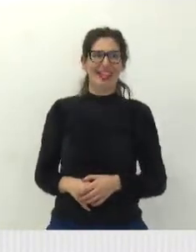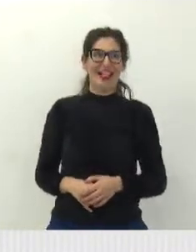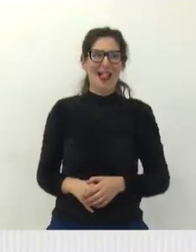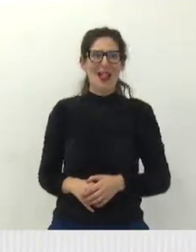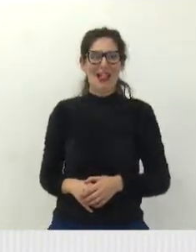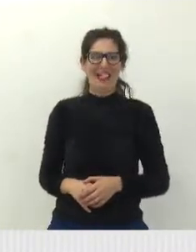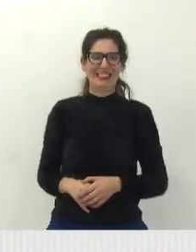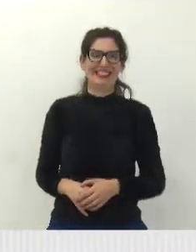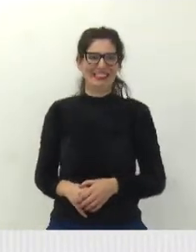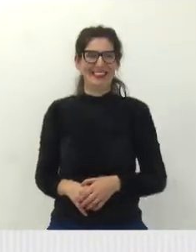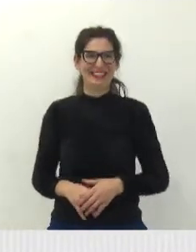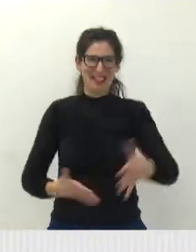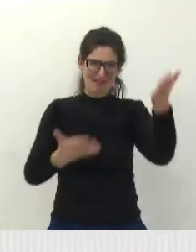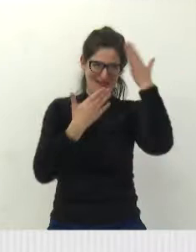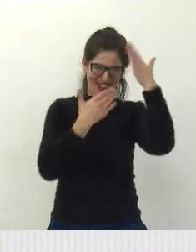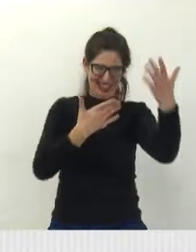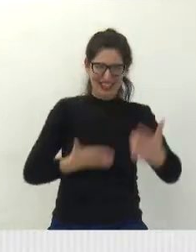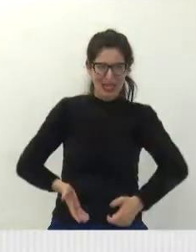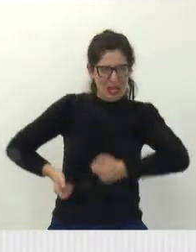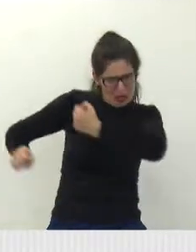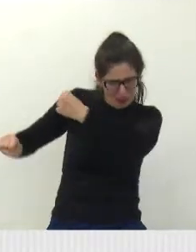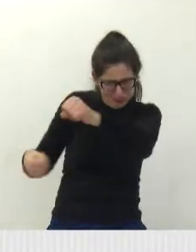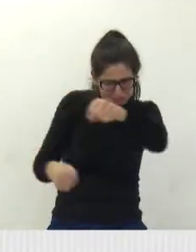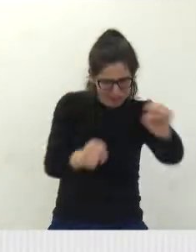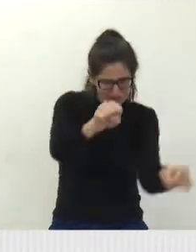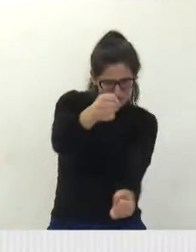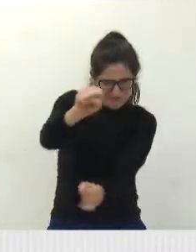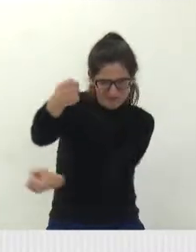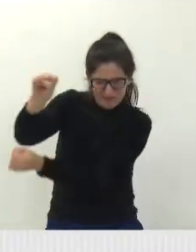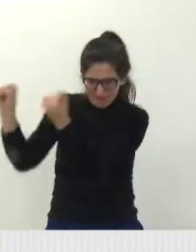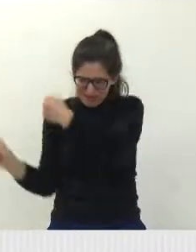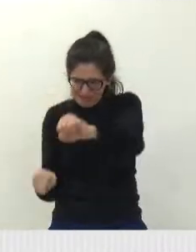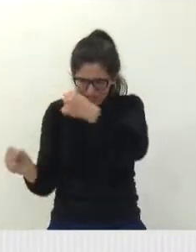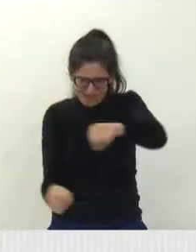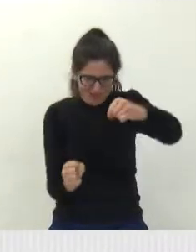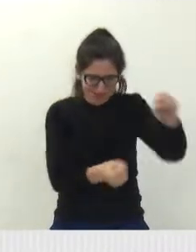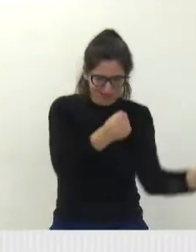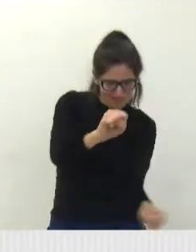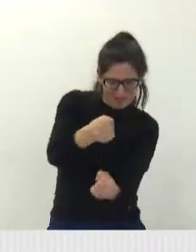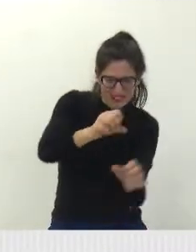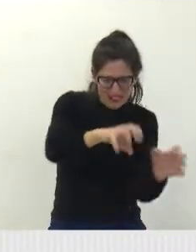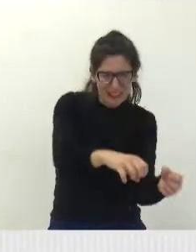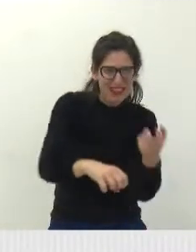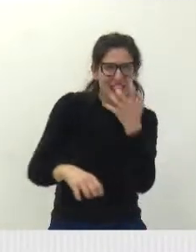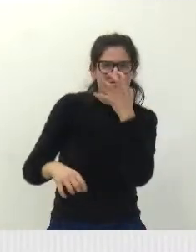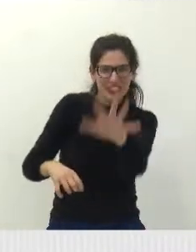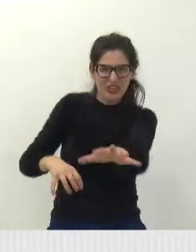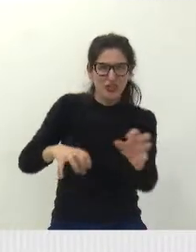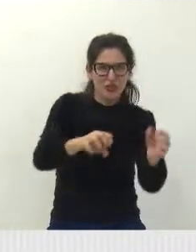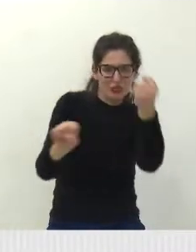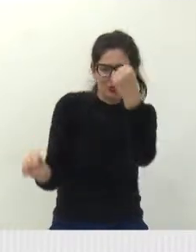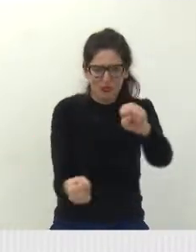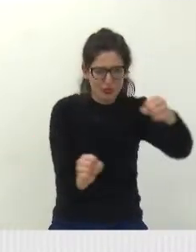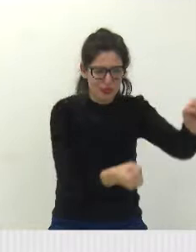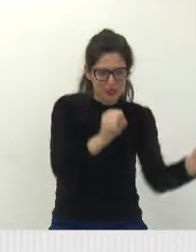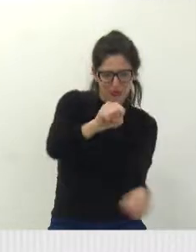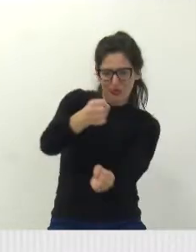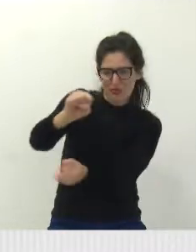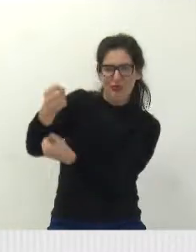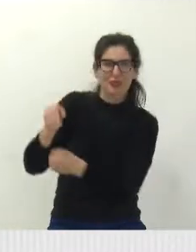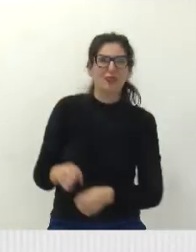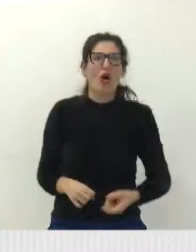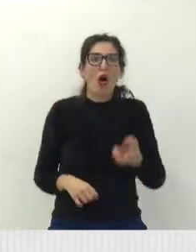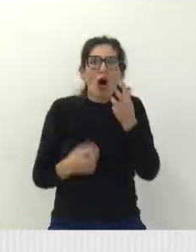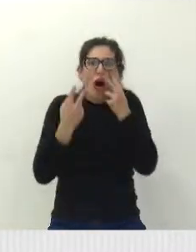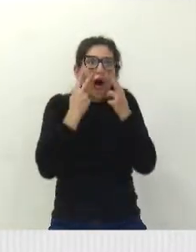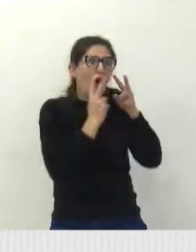Agradeço aí, né, a limpeza e recolhimento de lixo no bairro Jardim Maria Amélia 3. Como sempre, olha a quantidade de lixo na